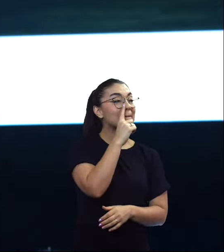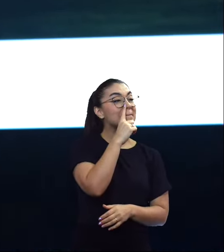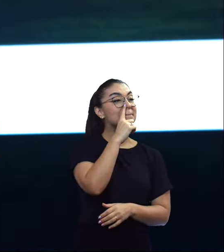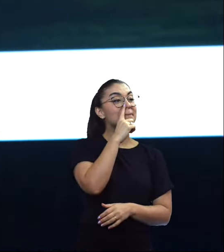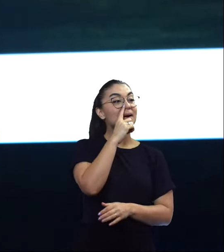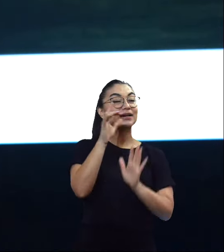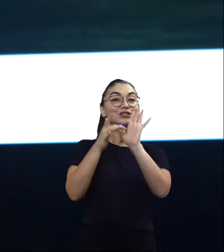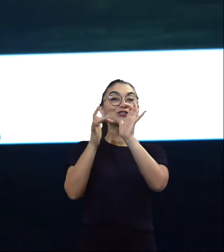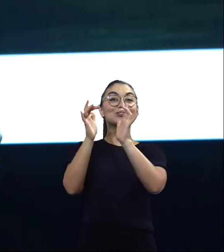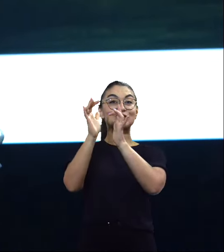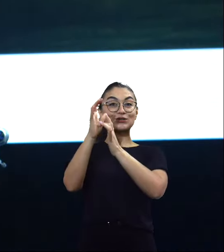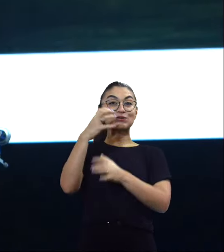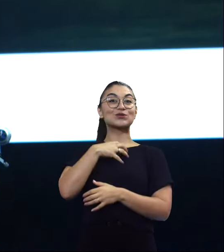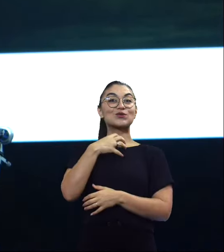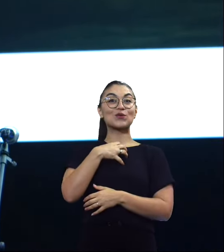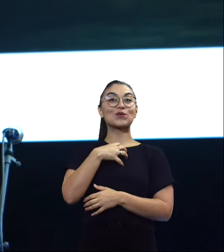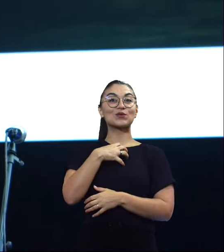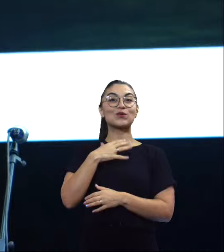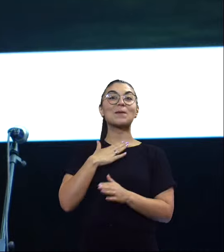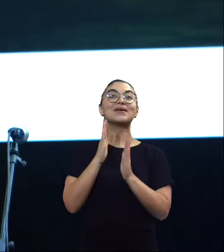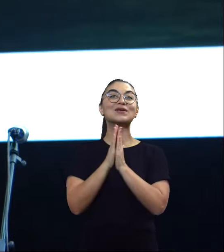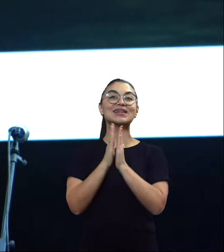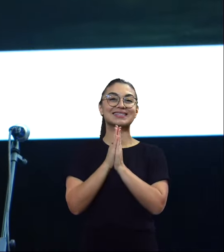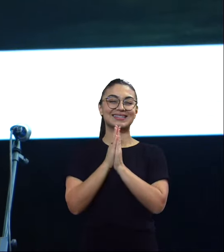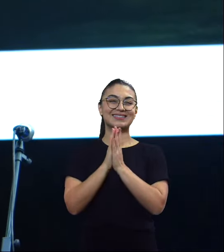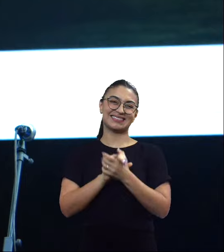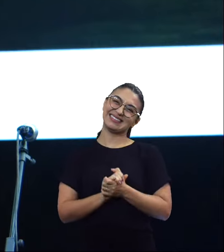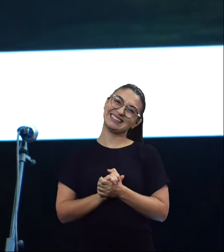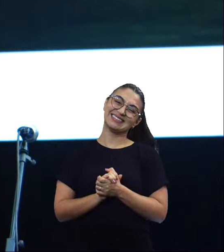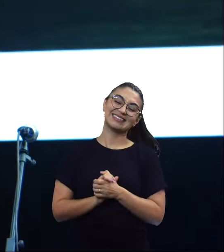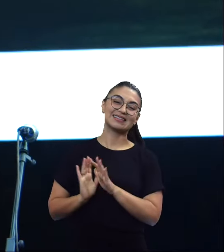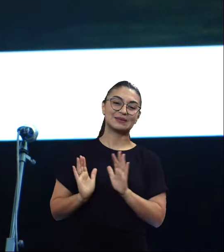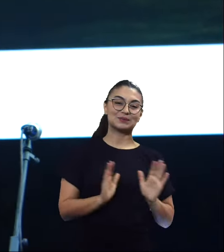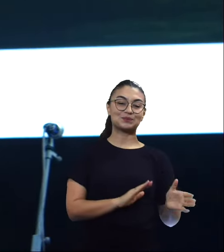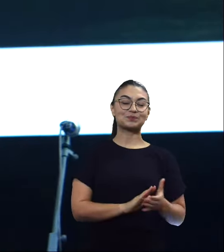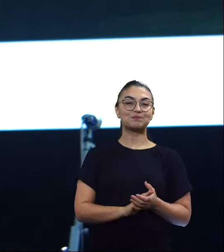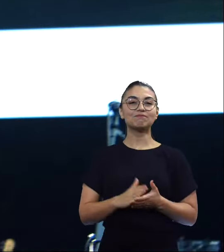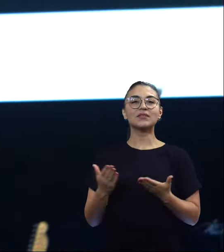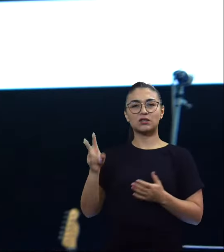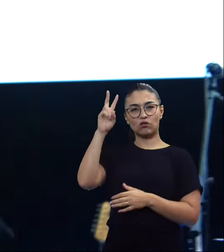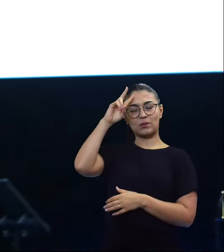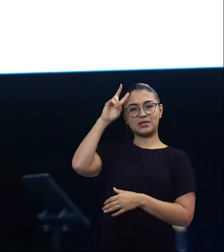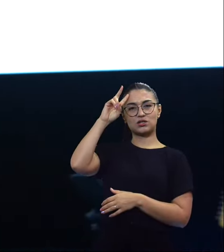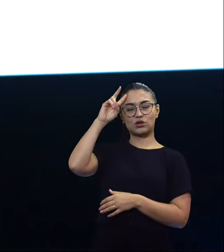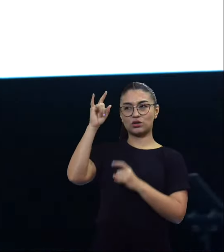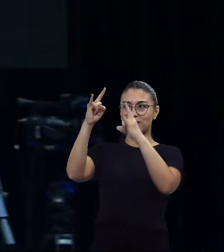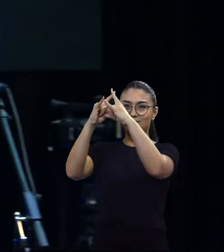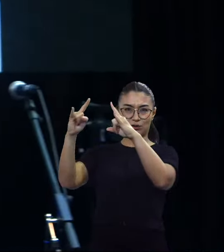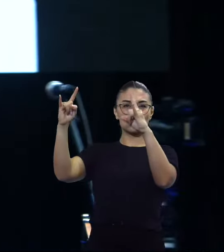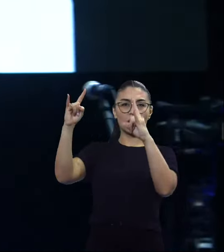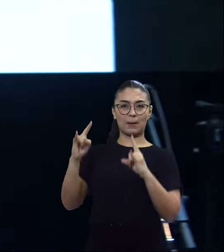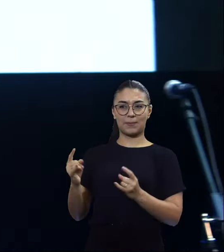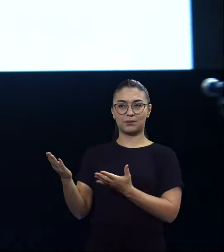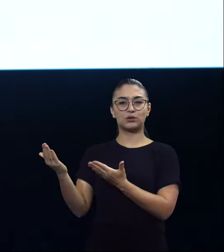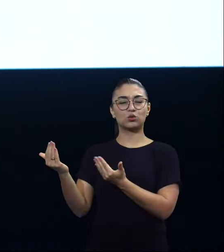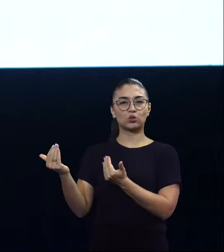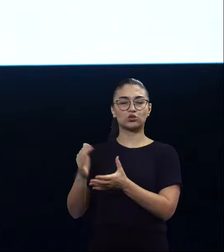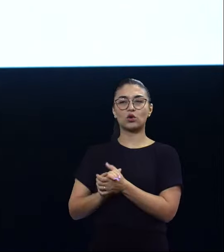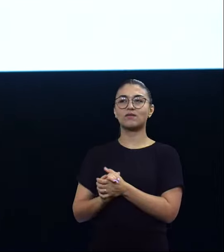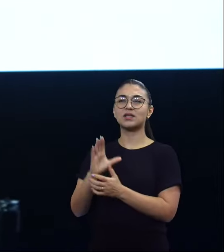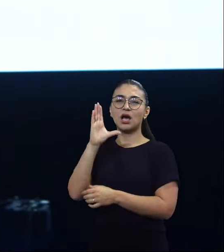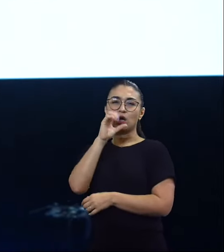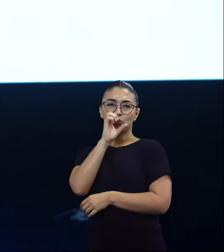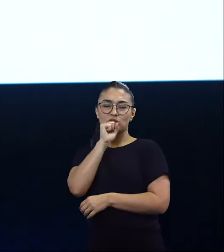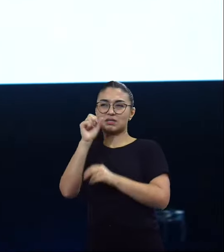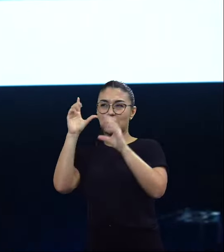quando eu estava ainda aqui na igreja liderando os universitários, e aí nós fomos para o acampamento e o pessoal tinha preparado um dia no sábado à noite, não ia ser